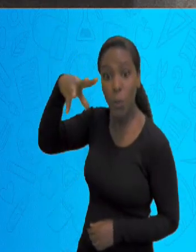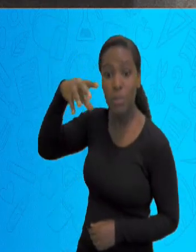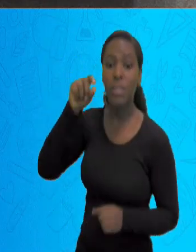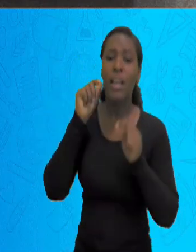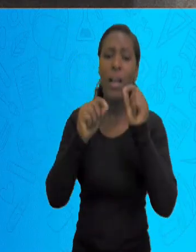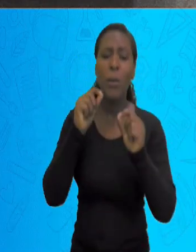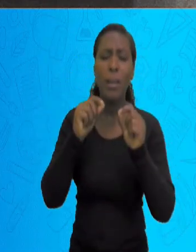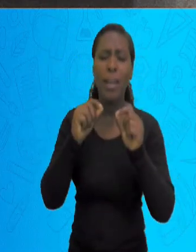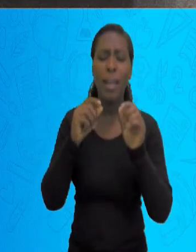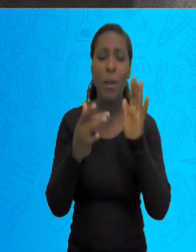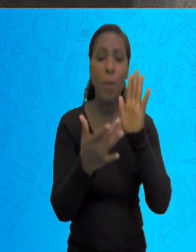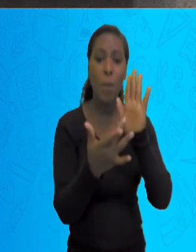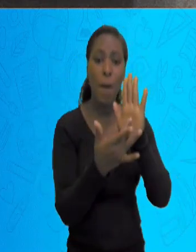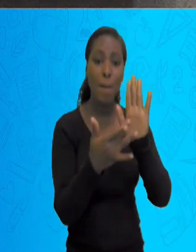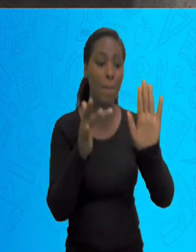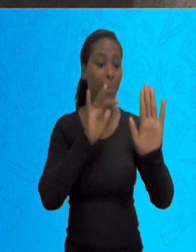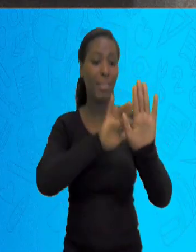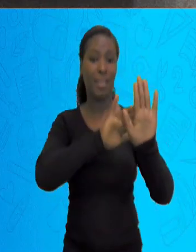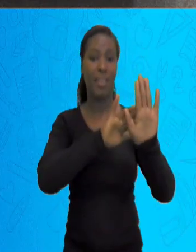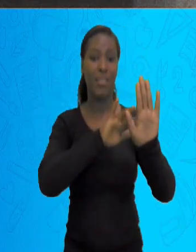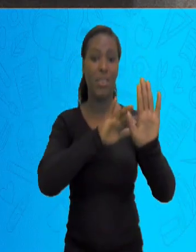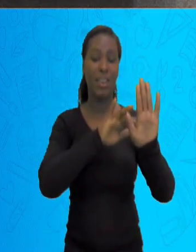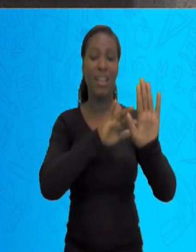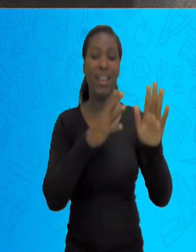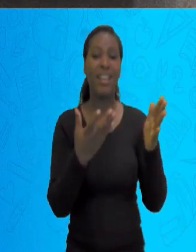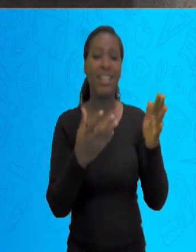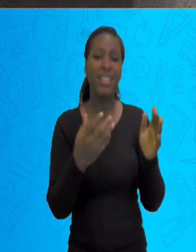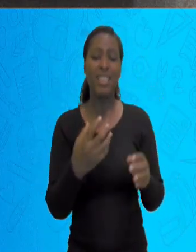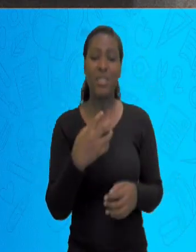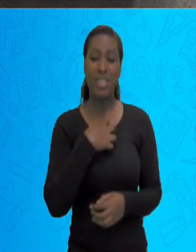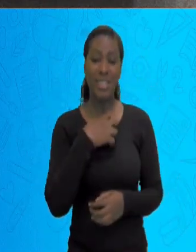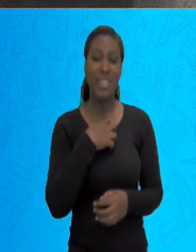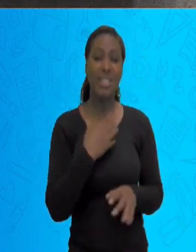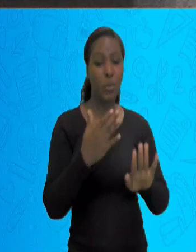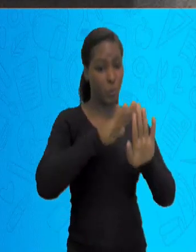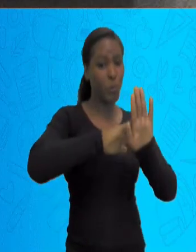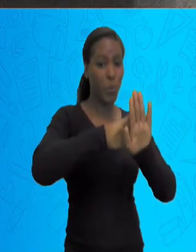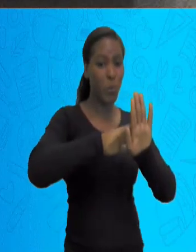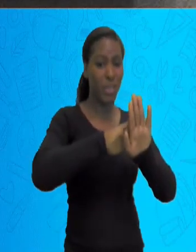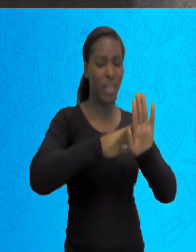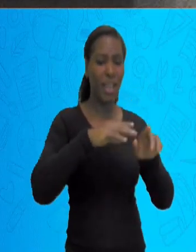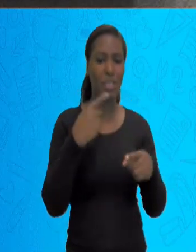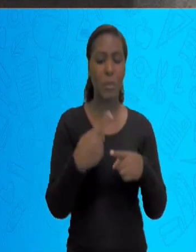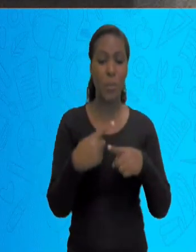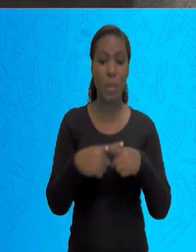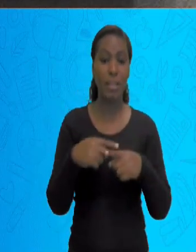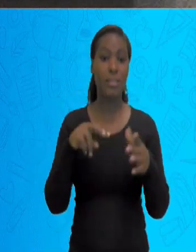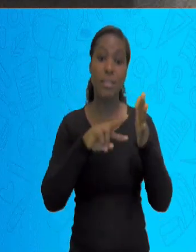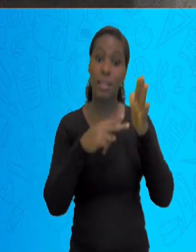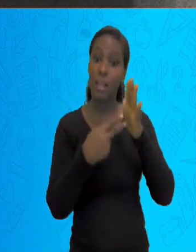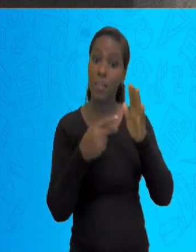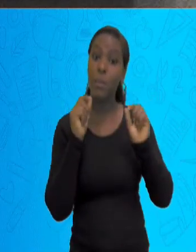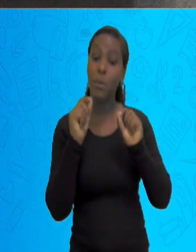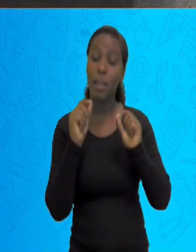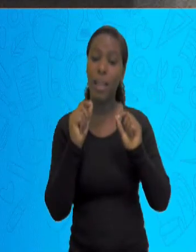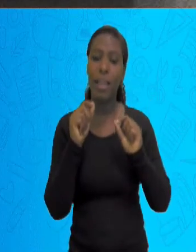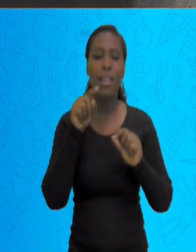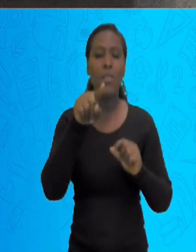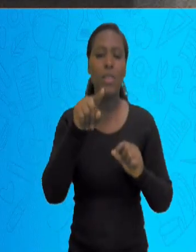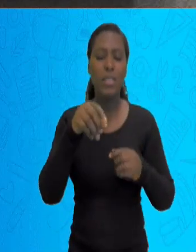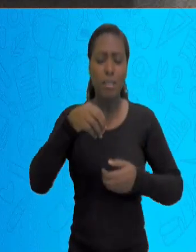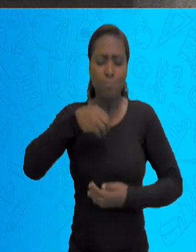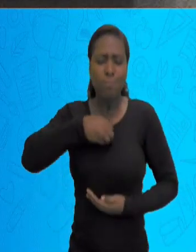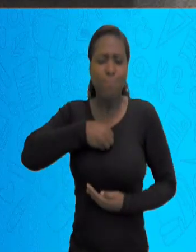um exemplo de linguagem figurativa. Bem, vamos dar sequência agora,